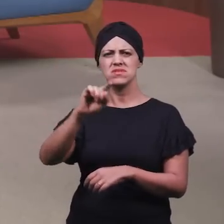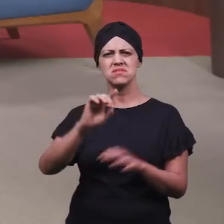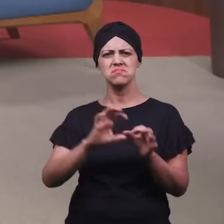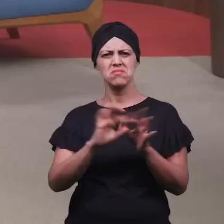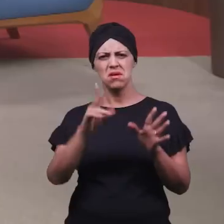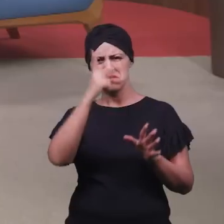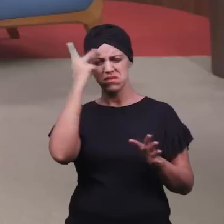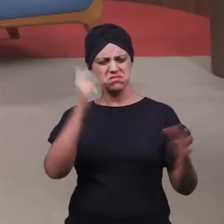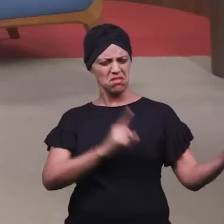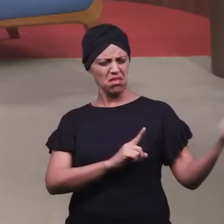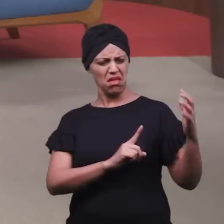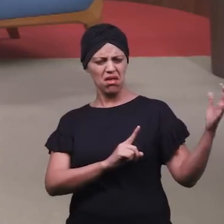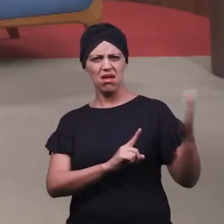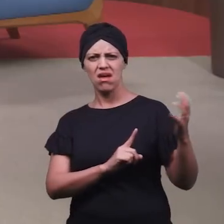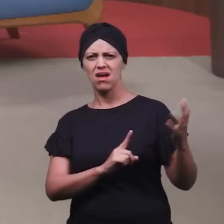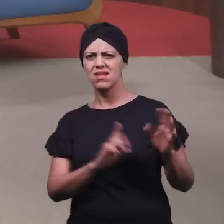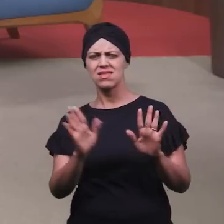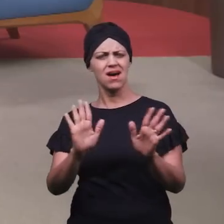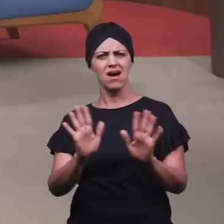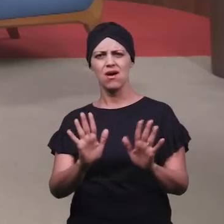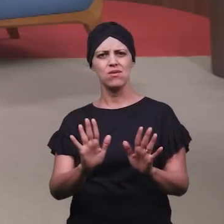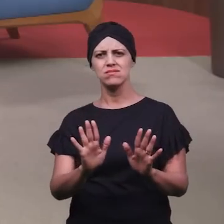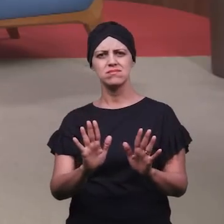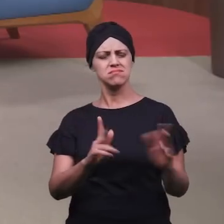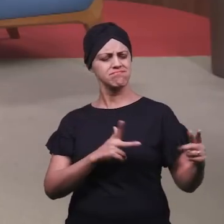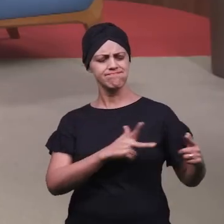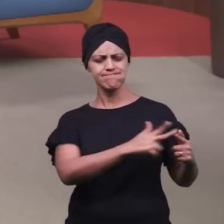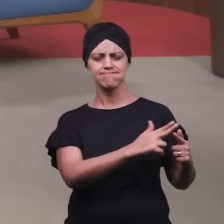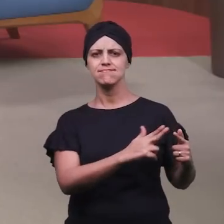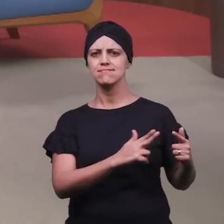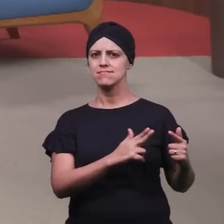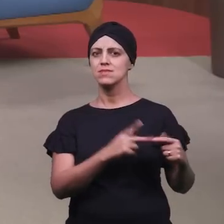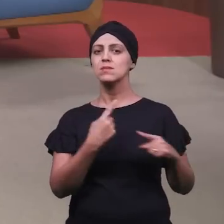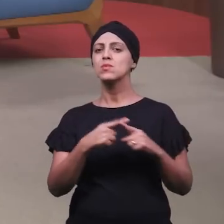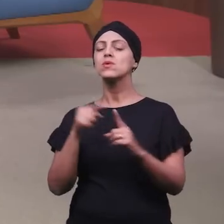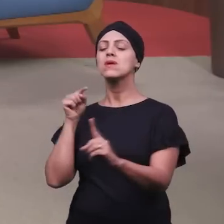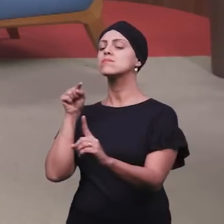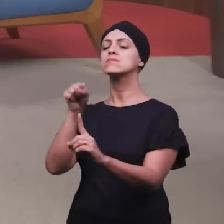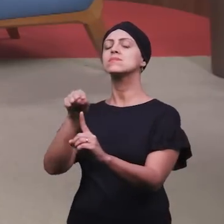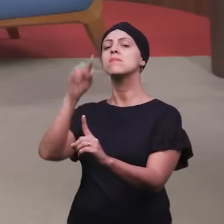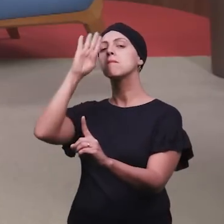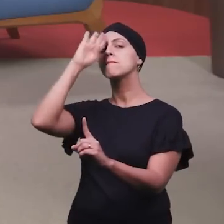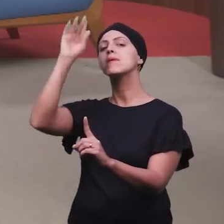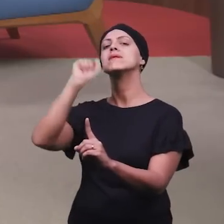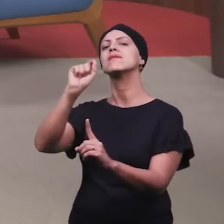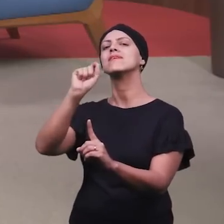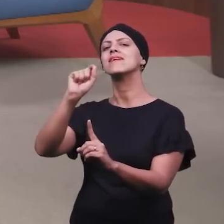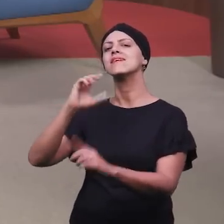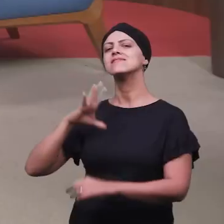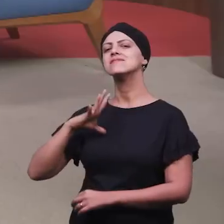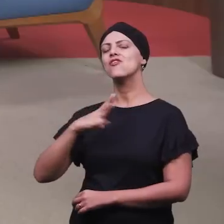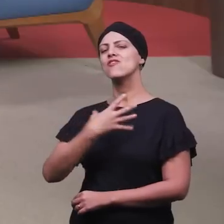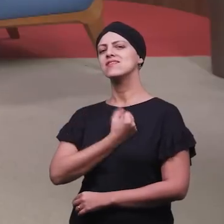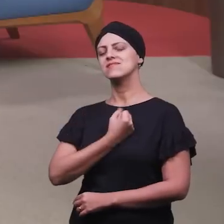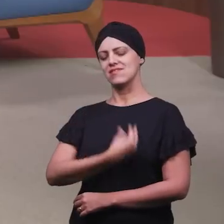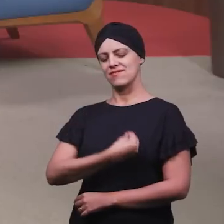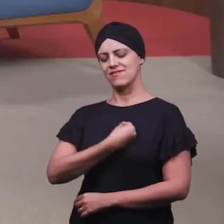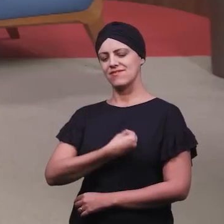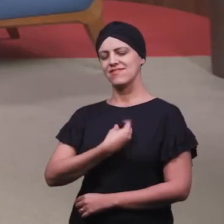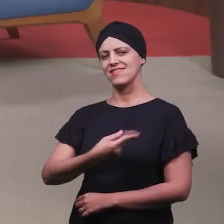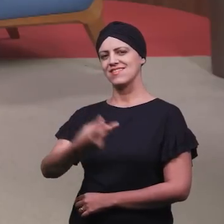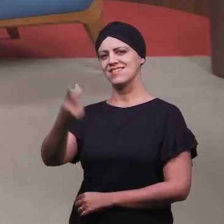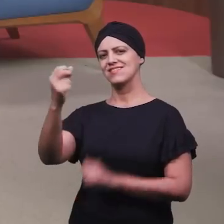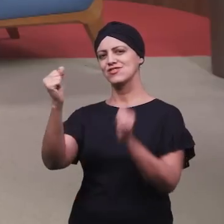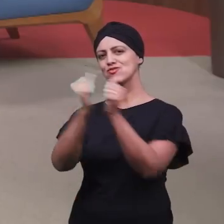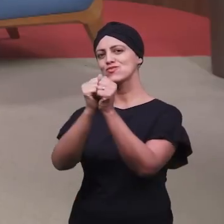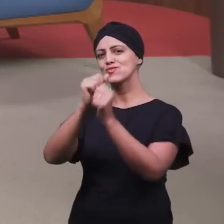outros fatores externos interfiram nisso, sob pena de não alcançar o objetivo maior, que é a salvação e a